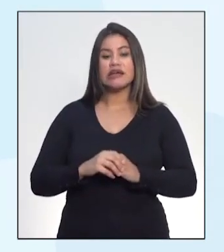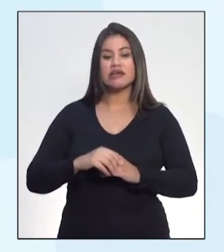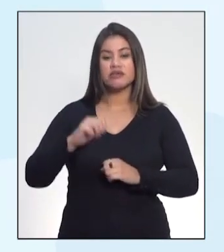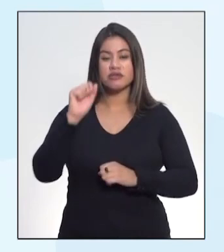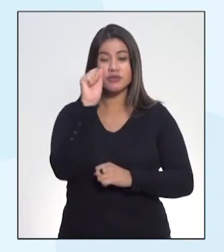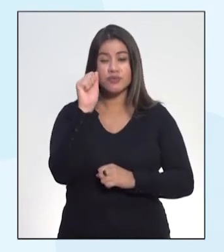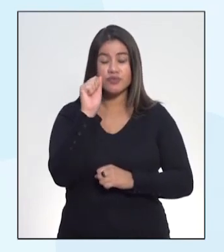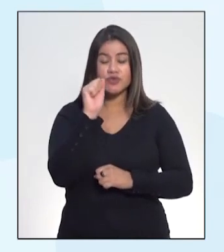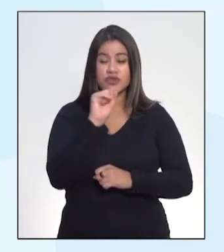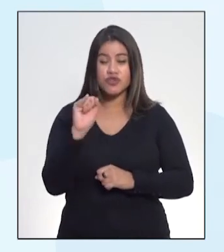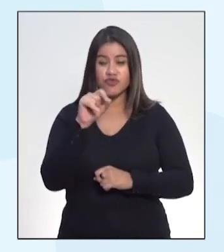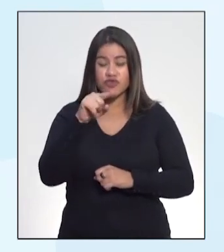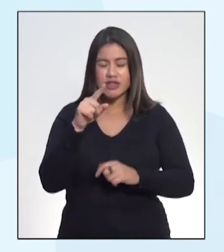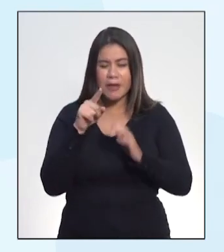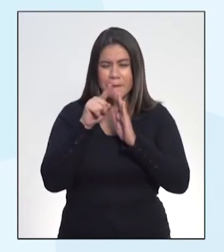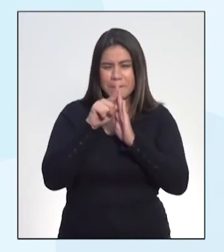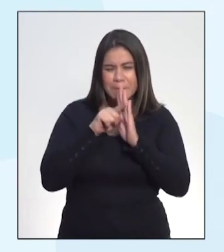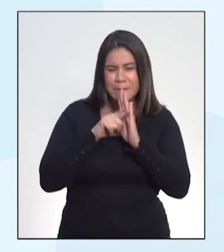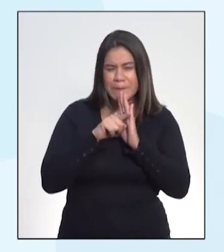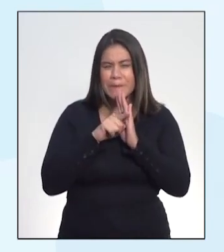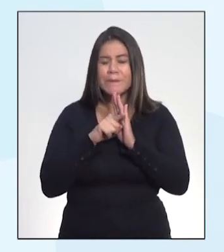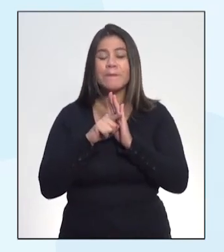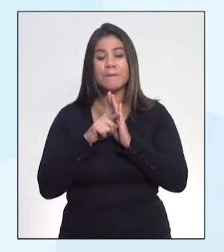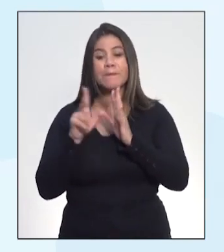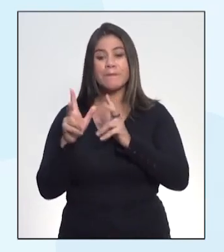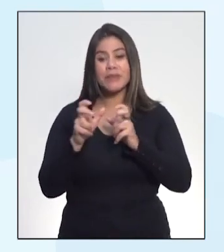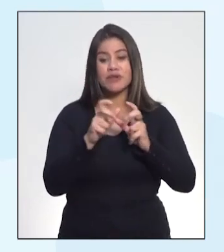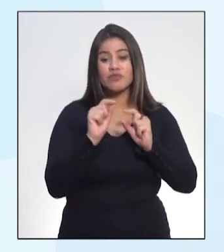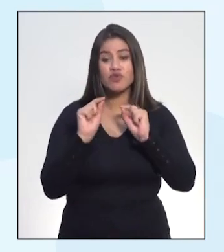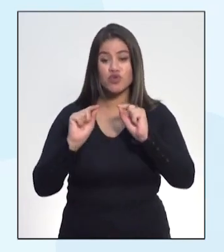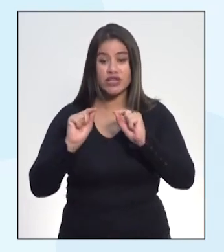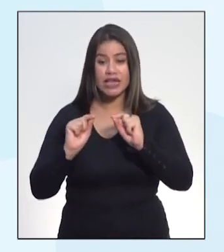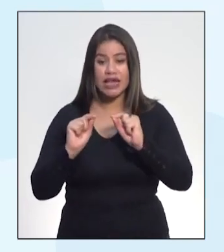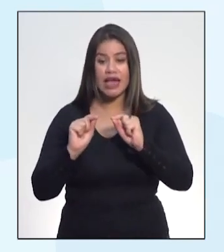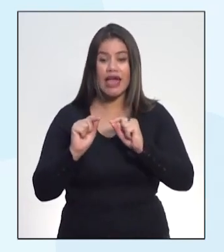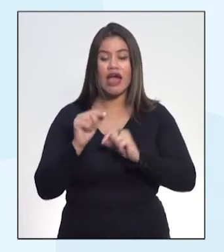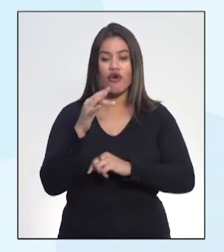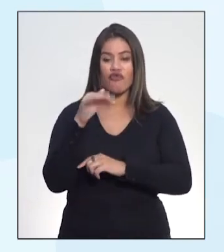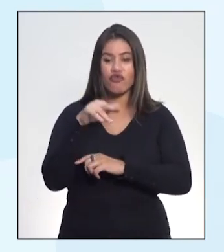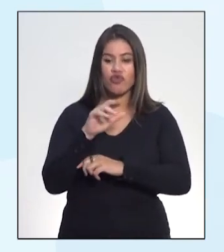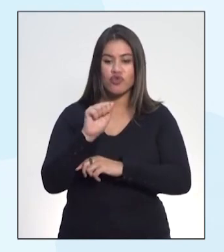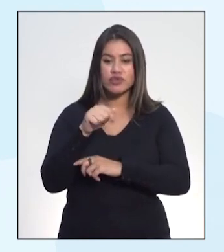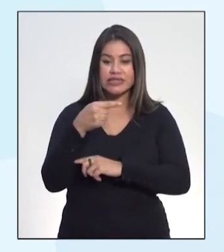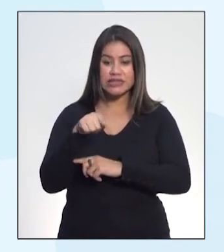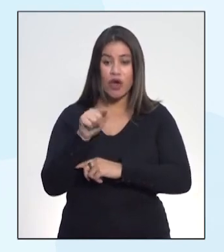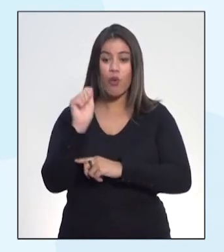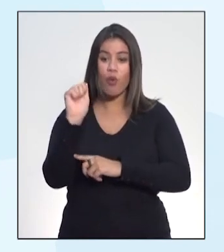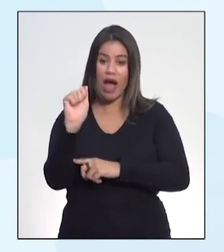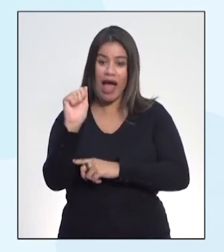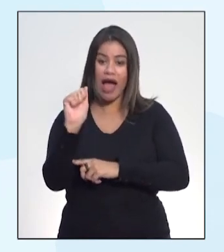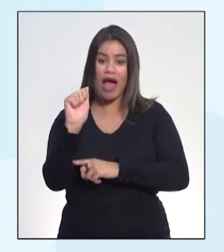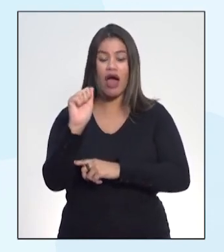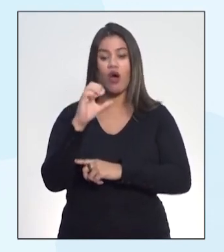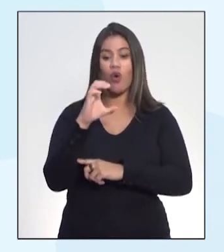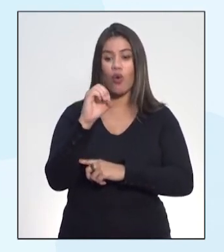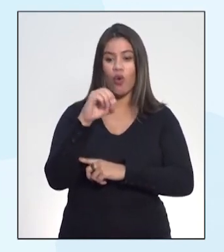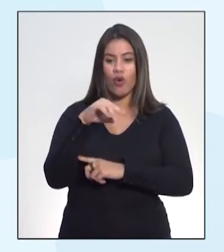o B e o C lá de cima, você percebeu que a sua função A é a única onde o coeficiente A